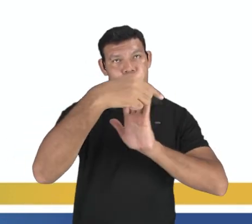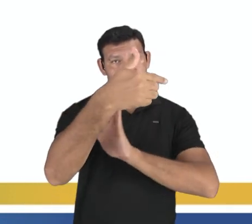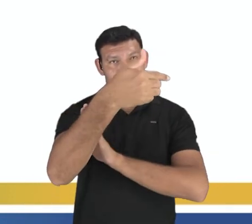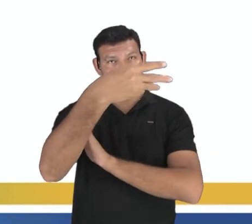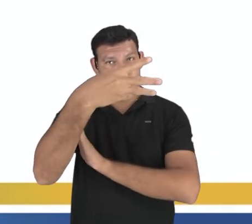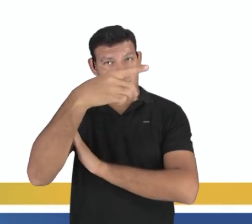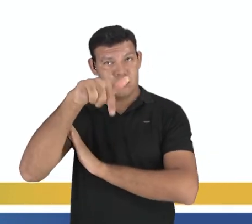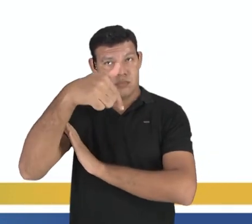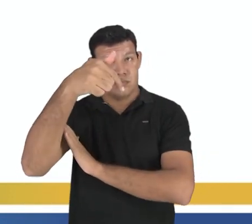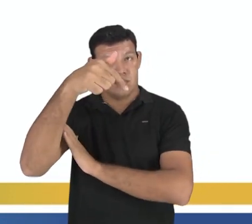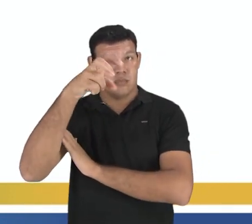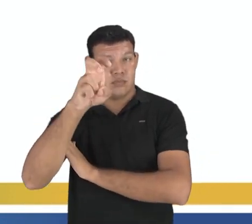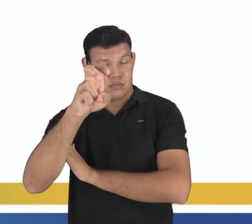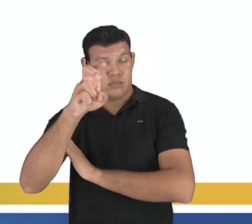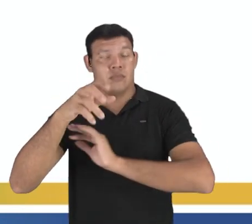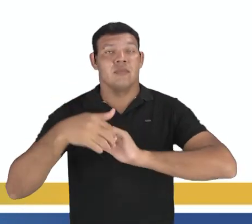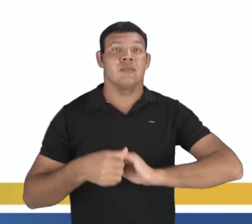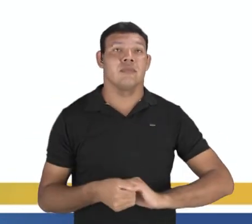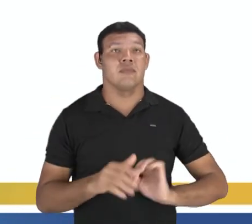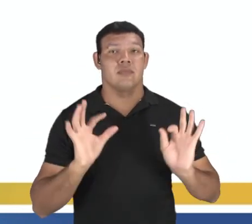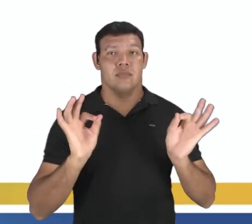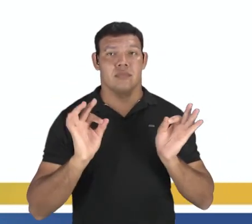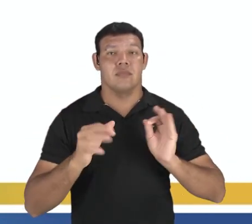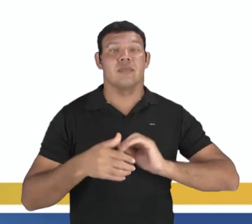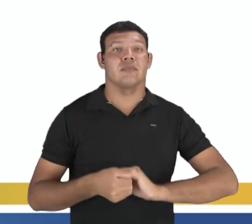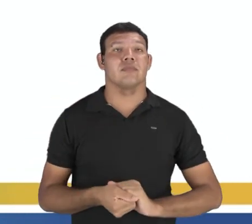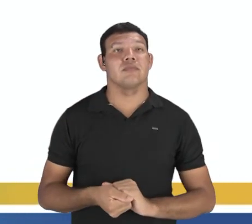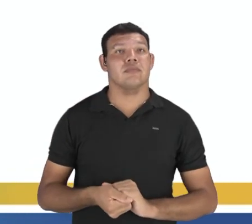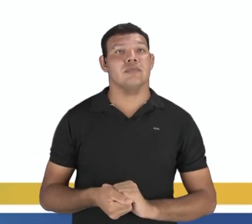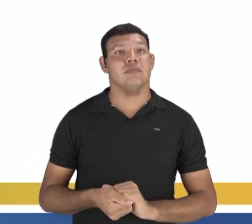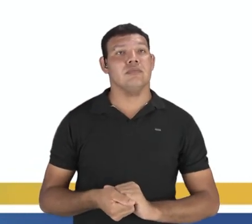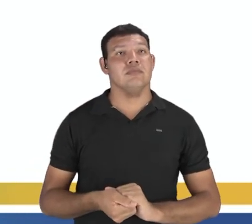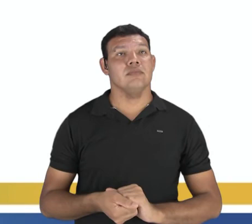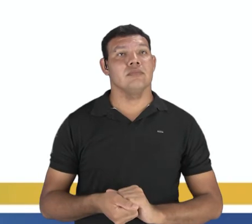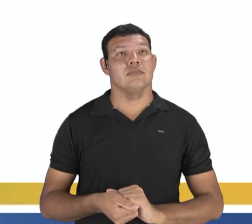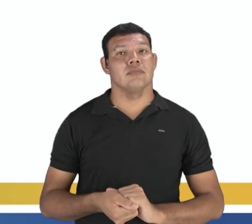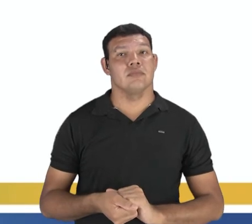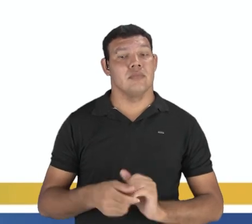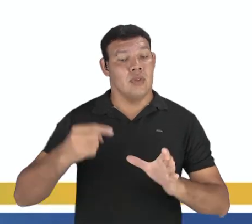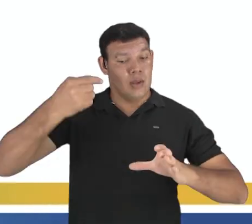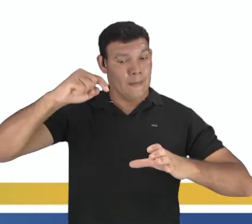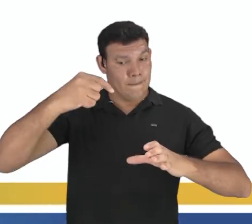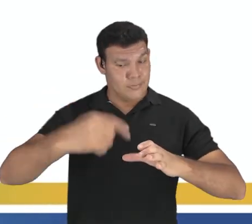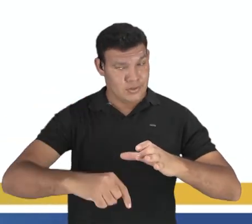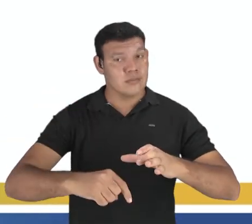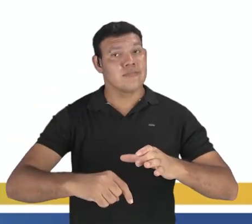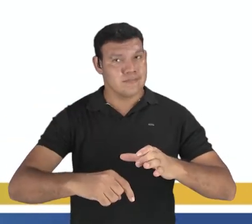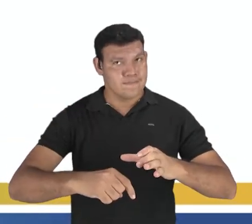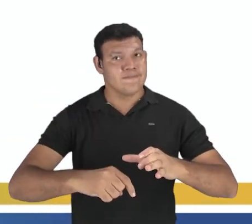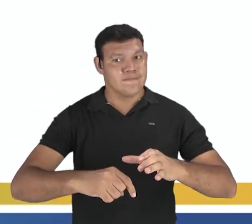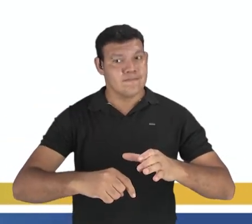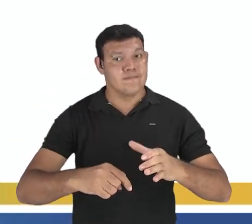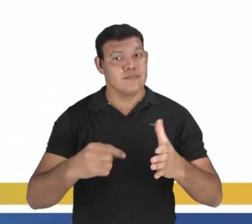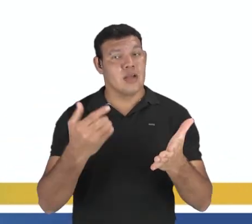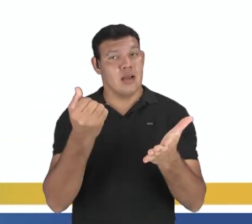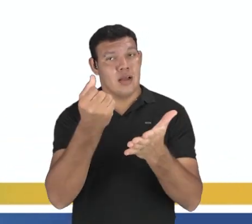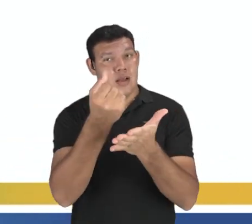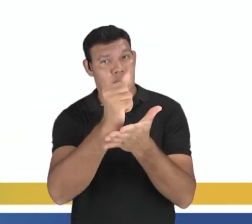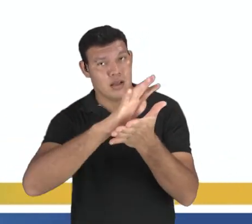nessa situação, certo? E aí, para aprofundar um pouco mais essa